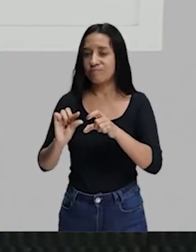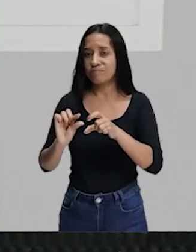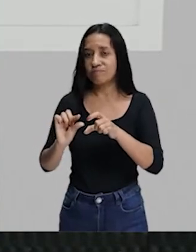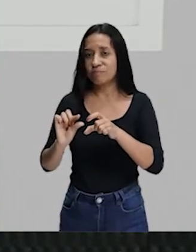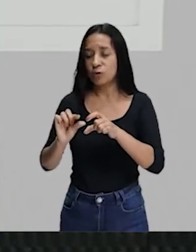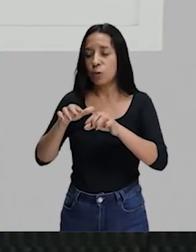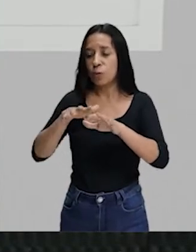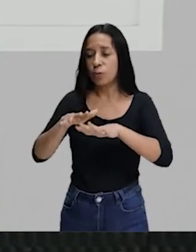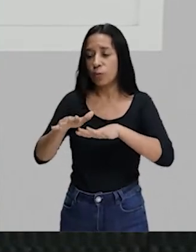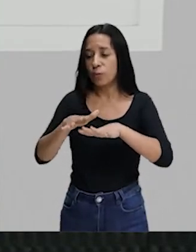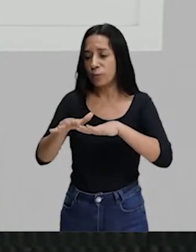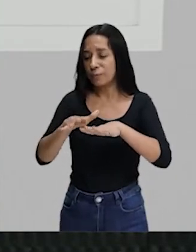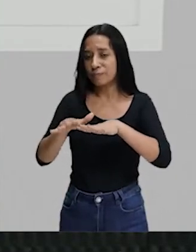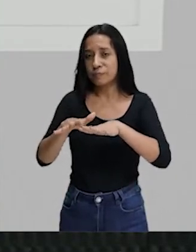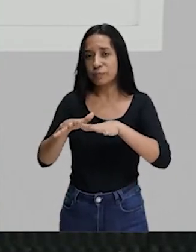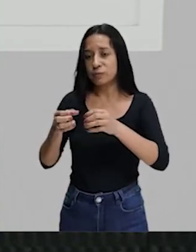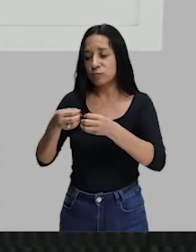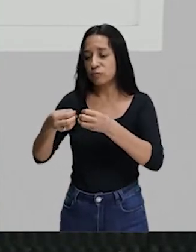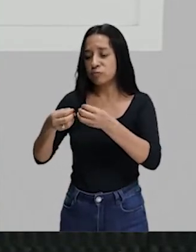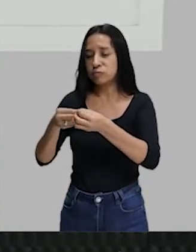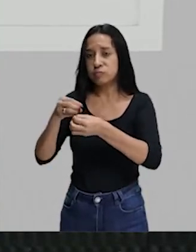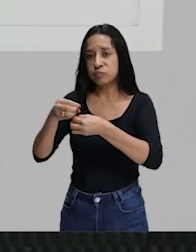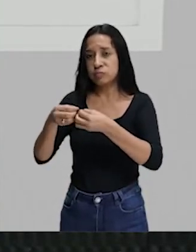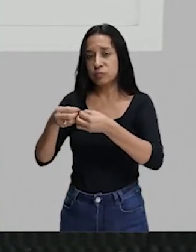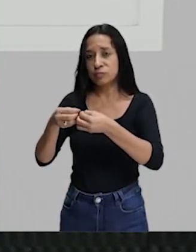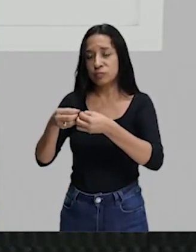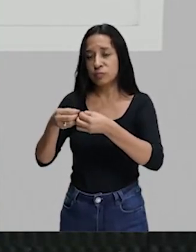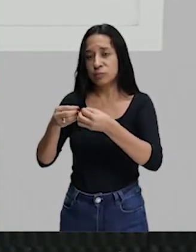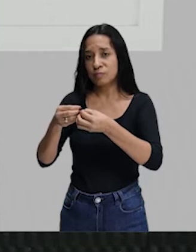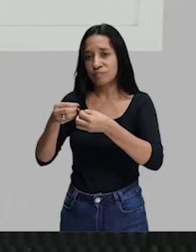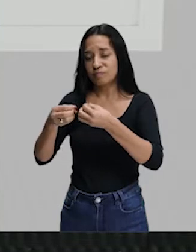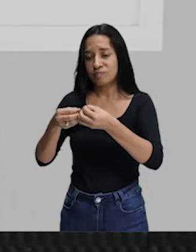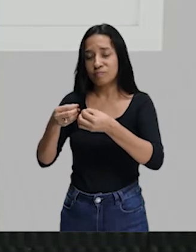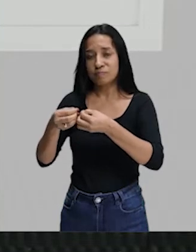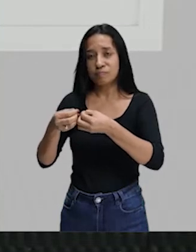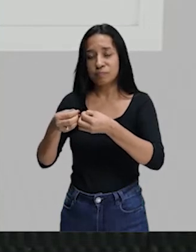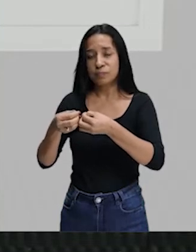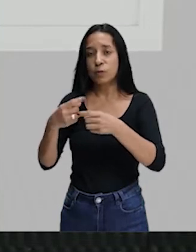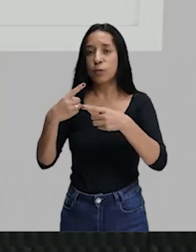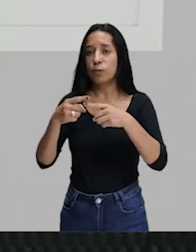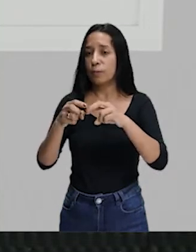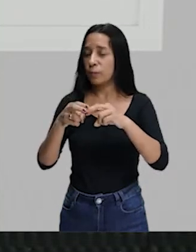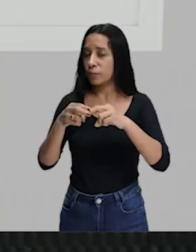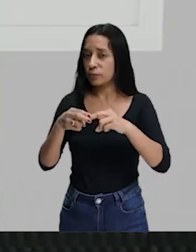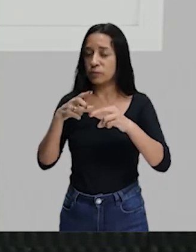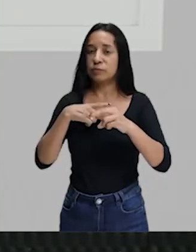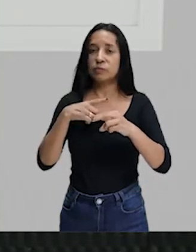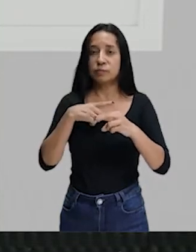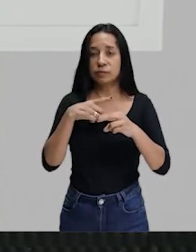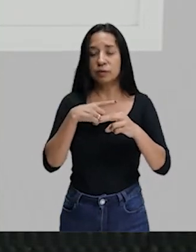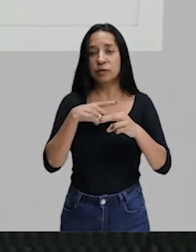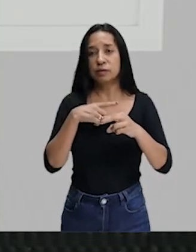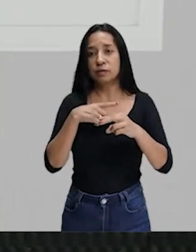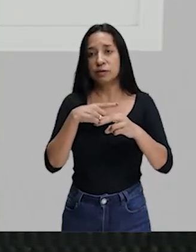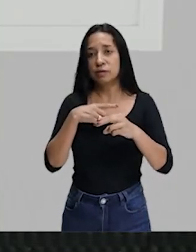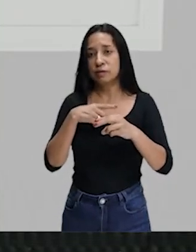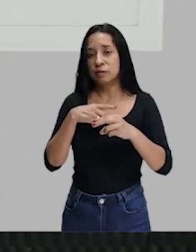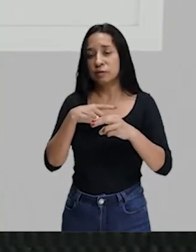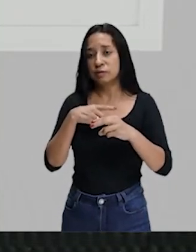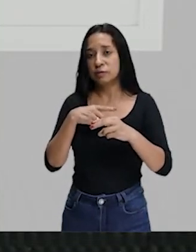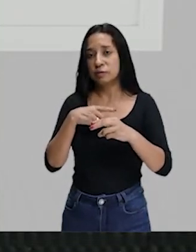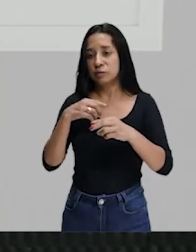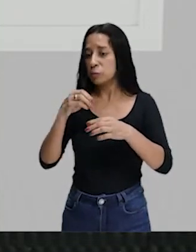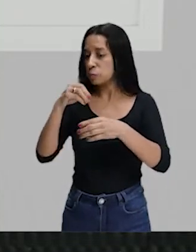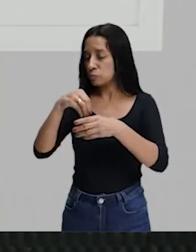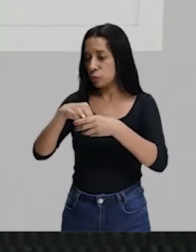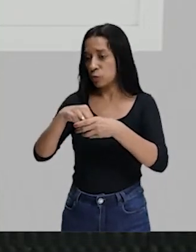O movimento dessas moléculas é muito tímido, certo? Por isso que eles têm aí, dentre todos os estados,